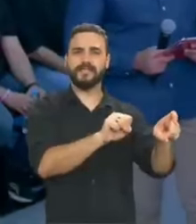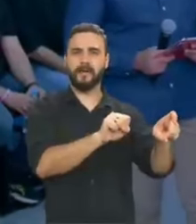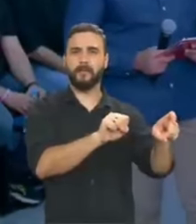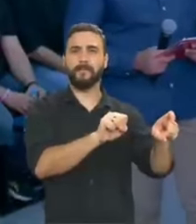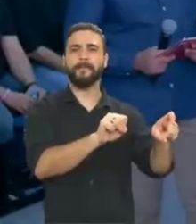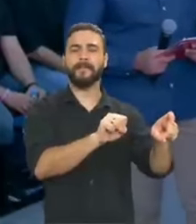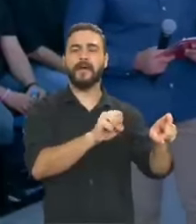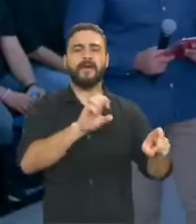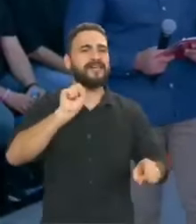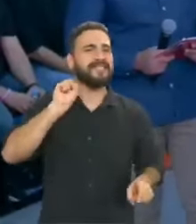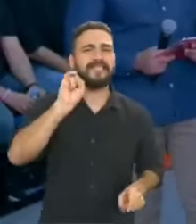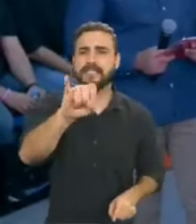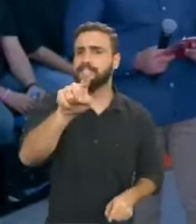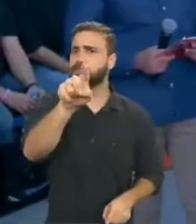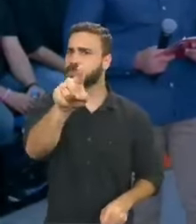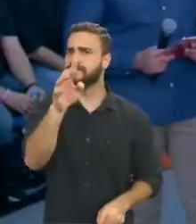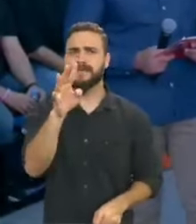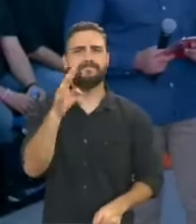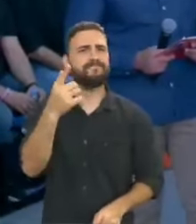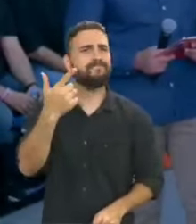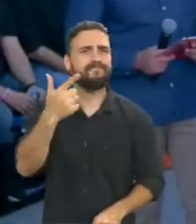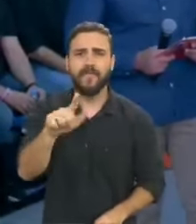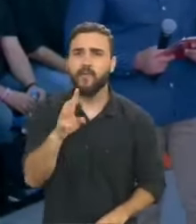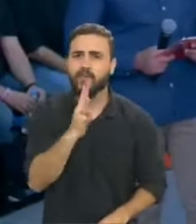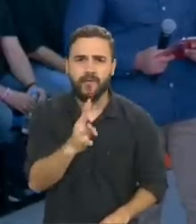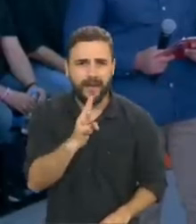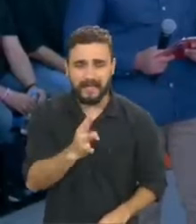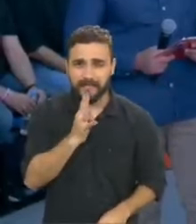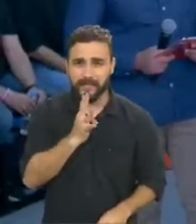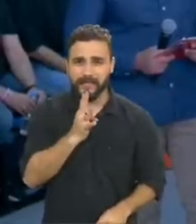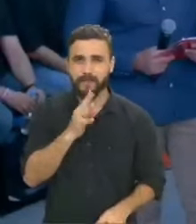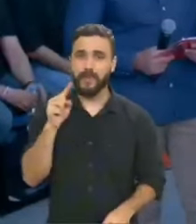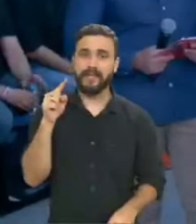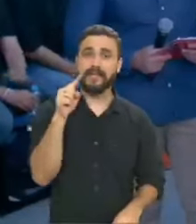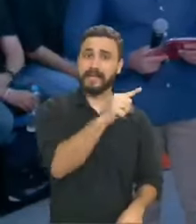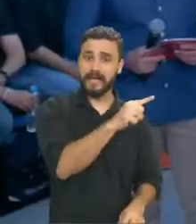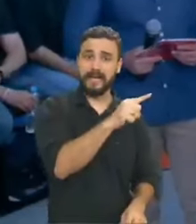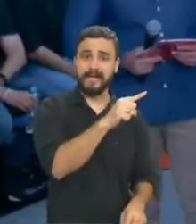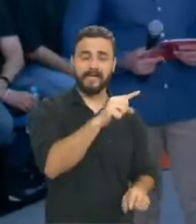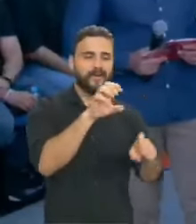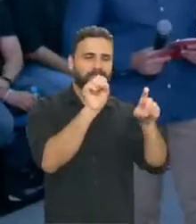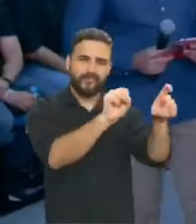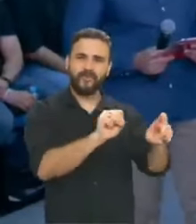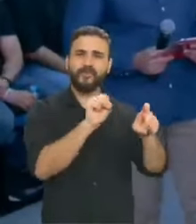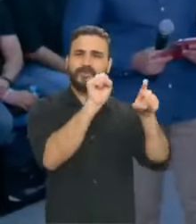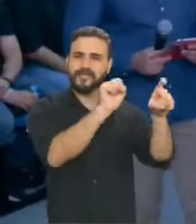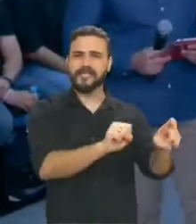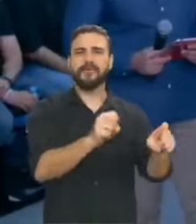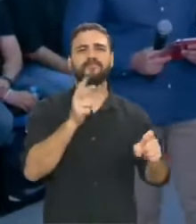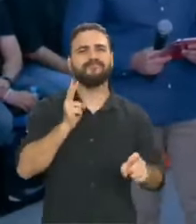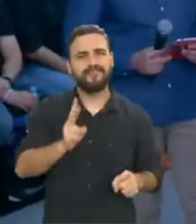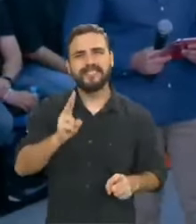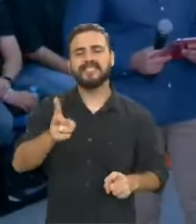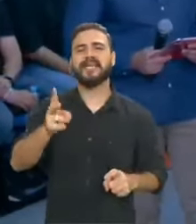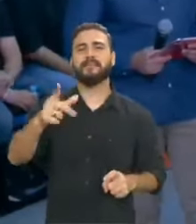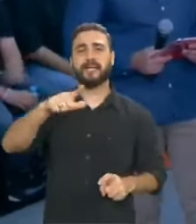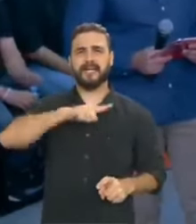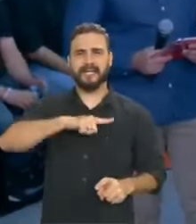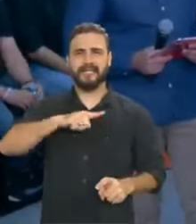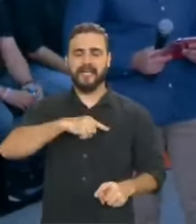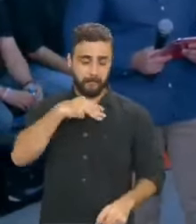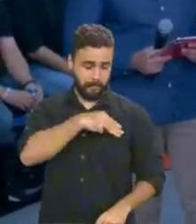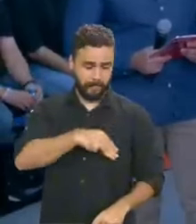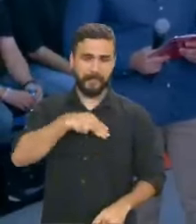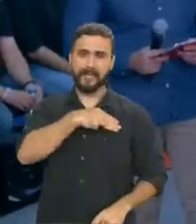assim, não tem nem noção do que é. Porque o Sertão, há anos atrás, sempre tivemos missionários super